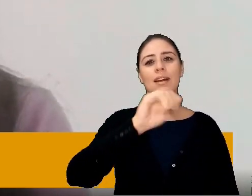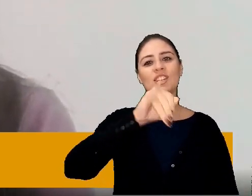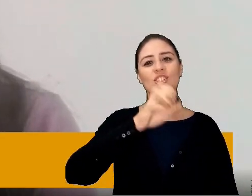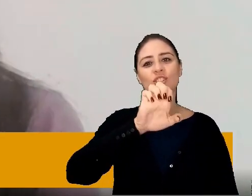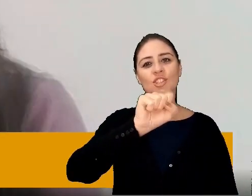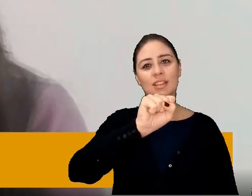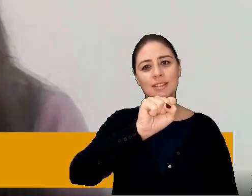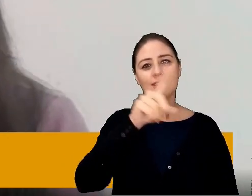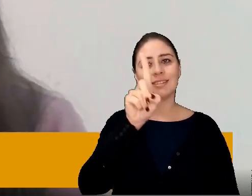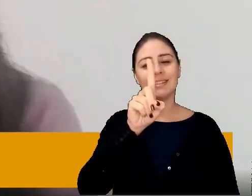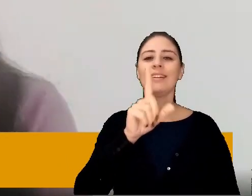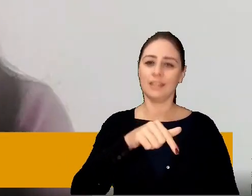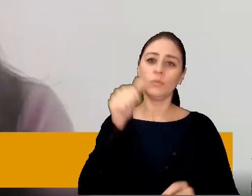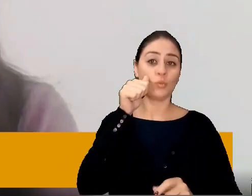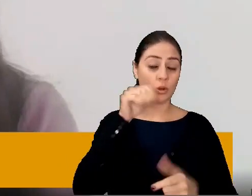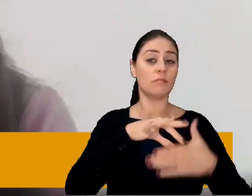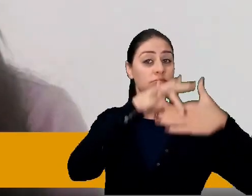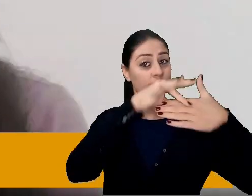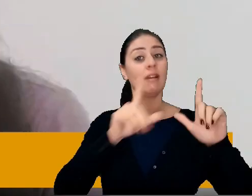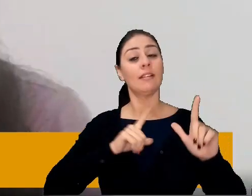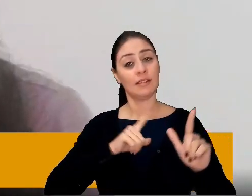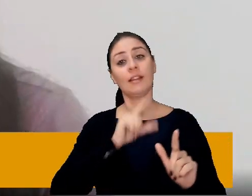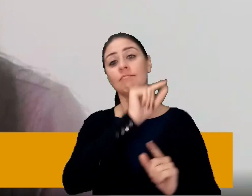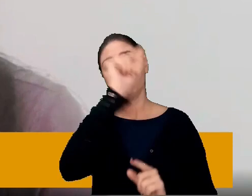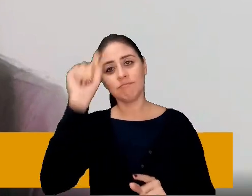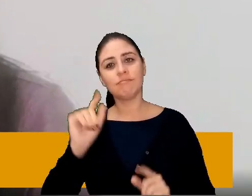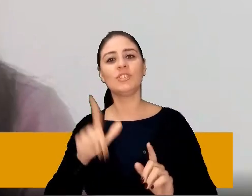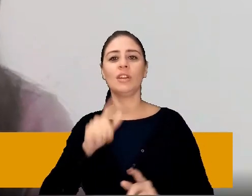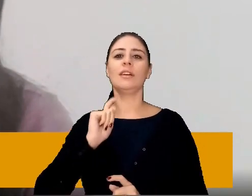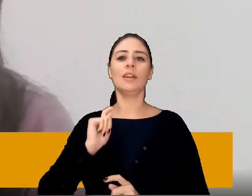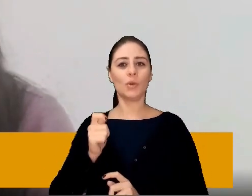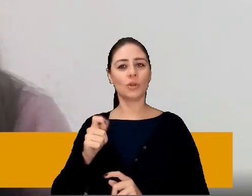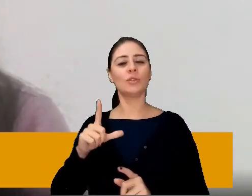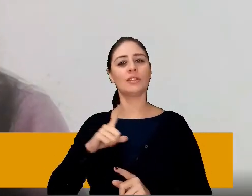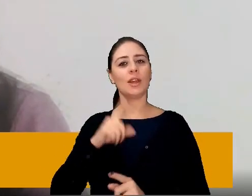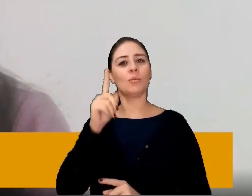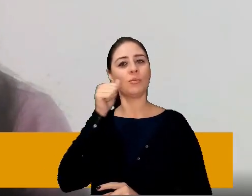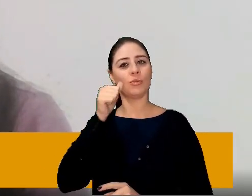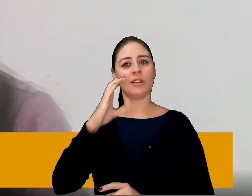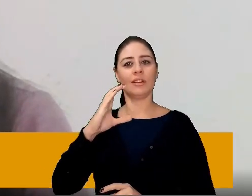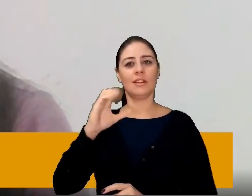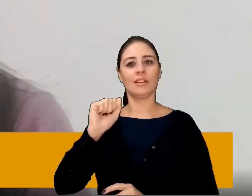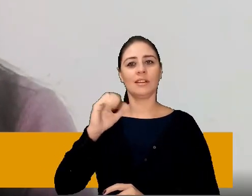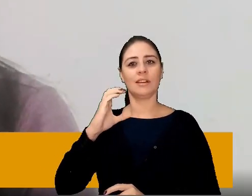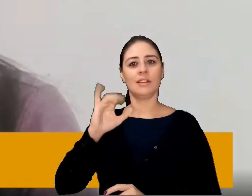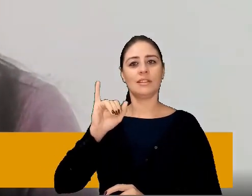cuiãs, já está surgindo aí lideranças mulheres, né? No Rio Grande também tem uma cacica que ela